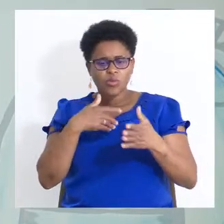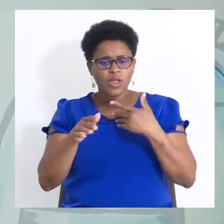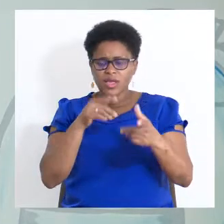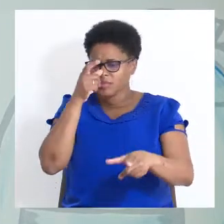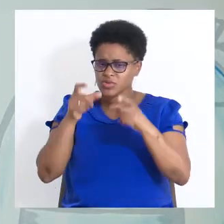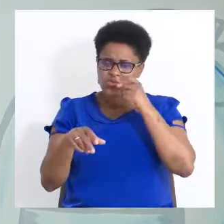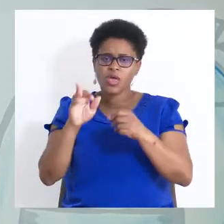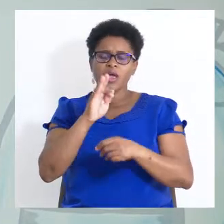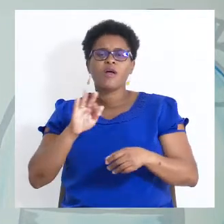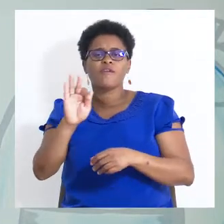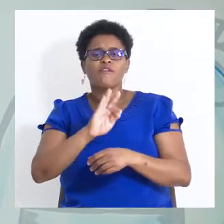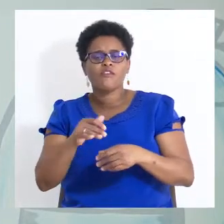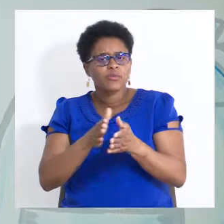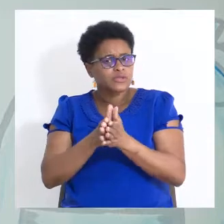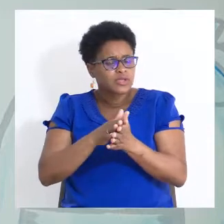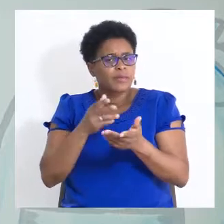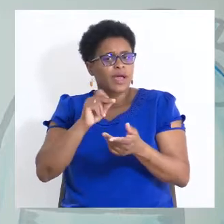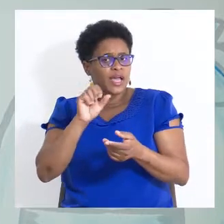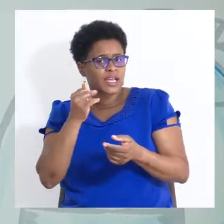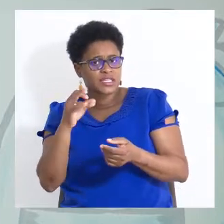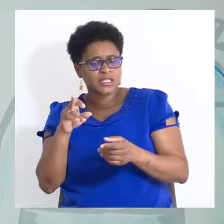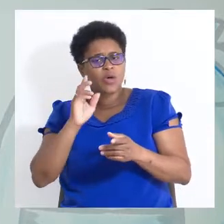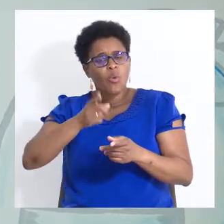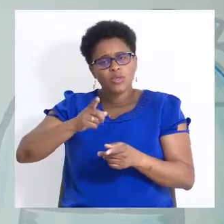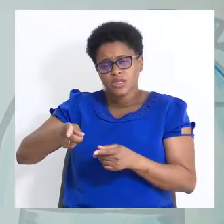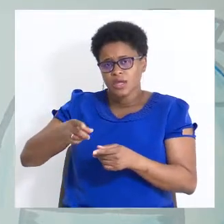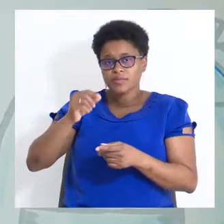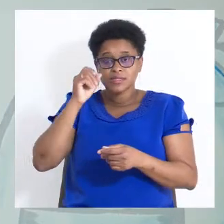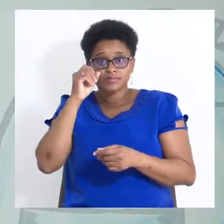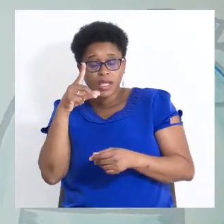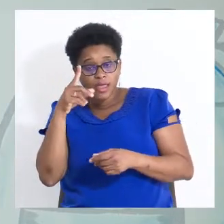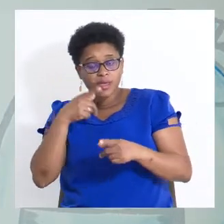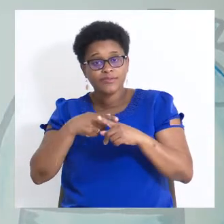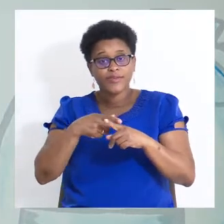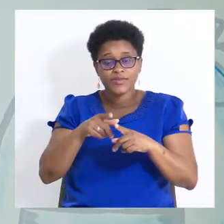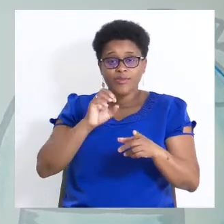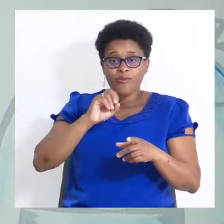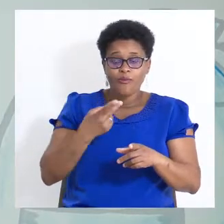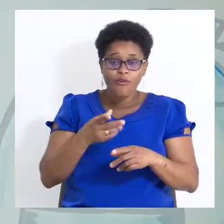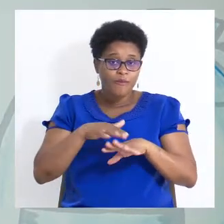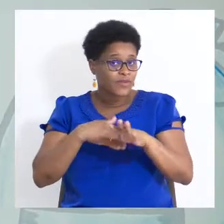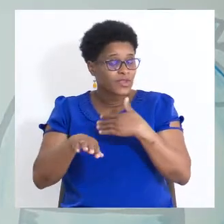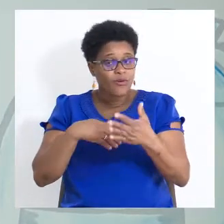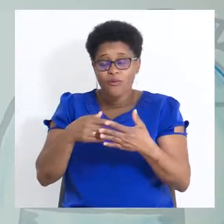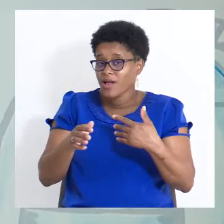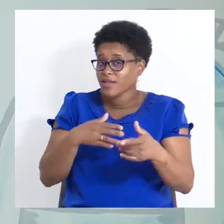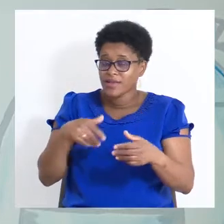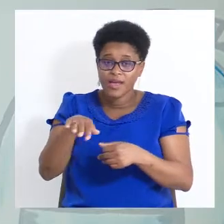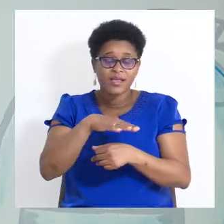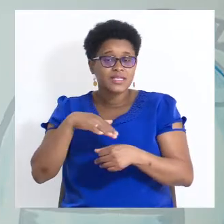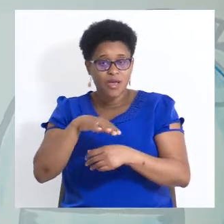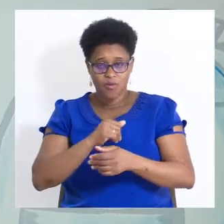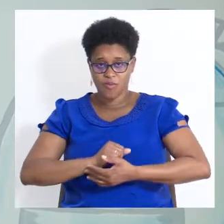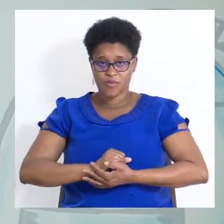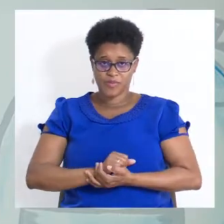o modo que se utiliza para agir, ou para ordenar, ou para despertar interesse, ou para fazer qualquer tipo de